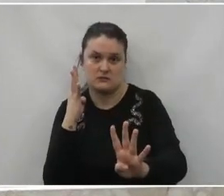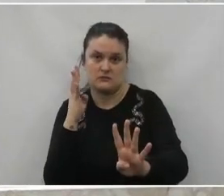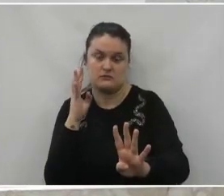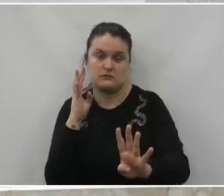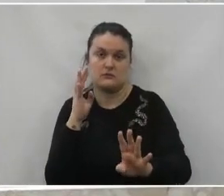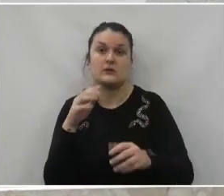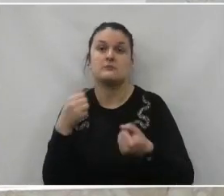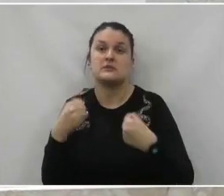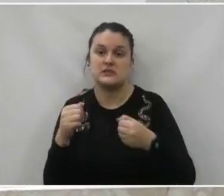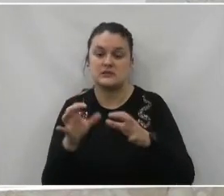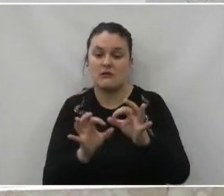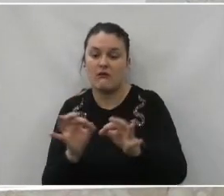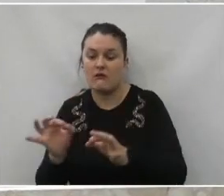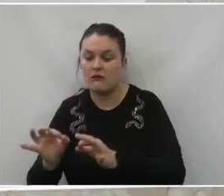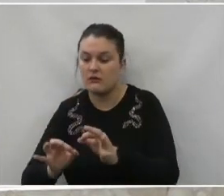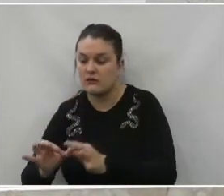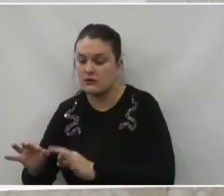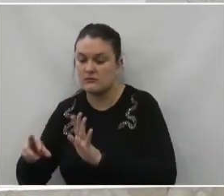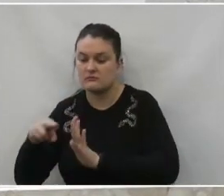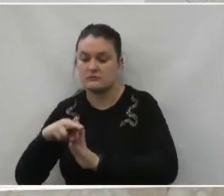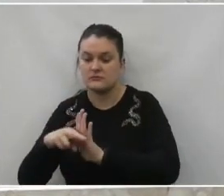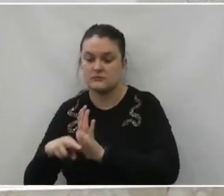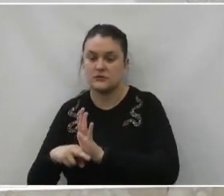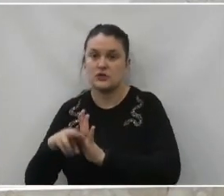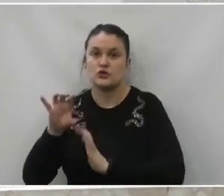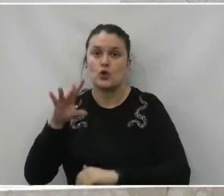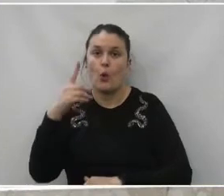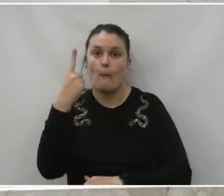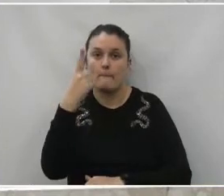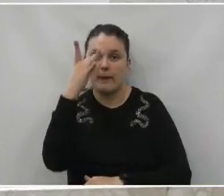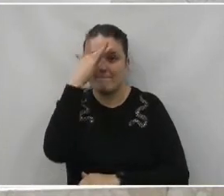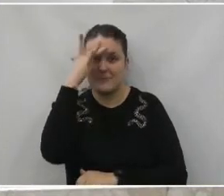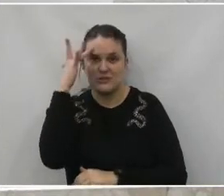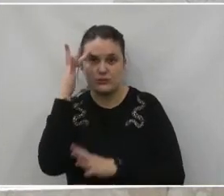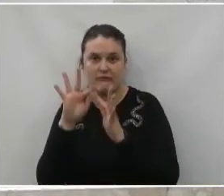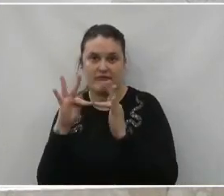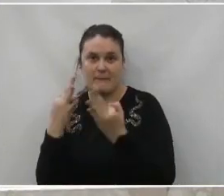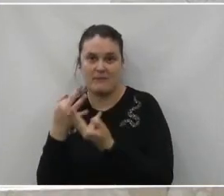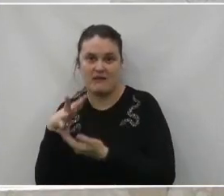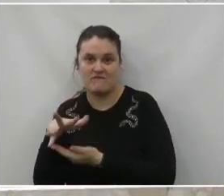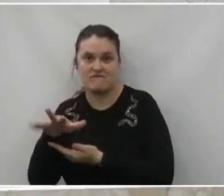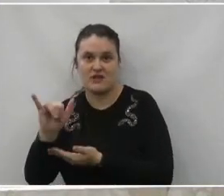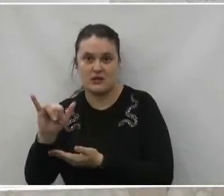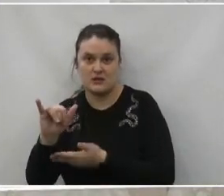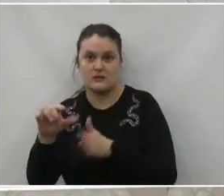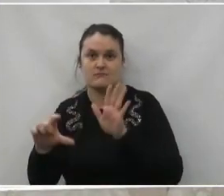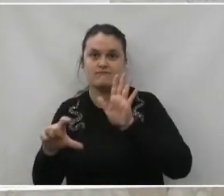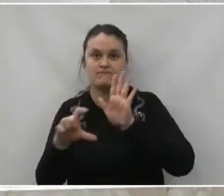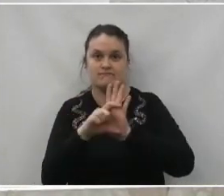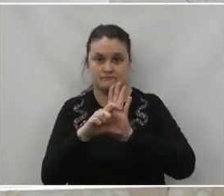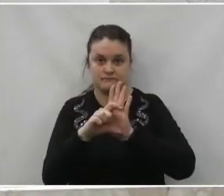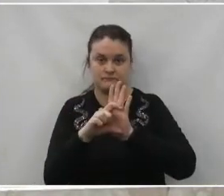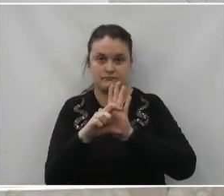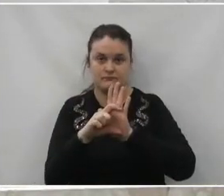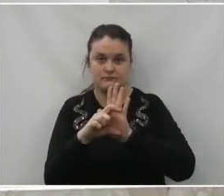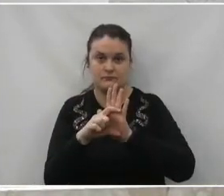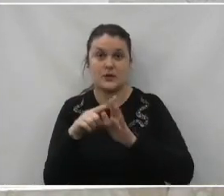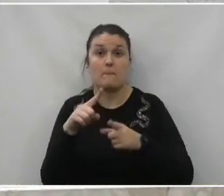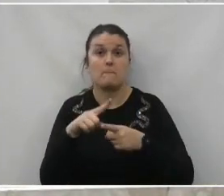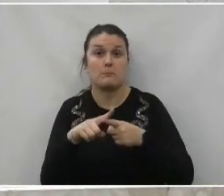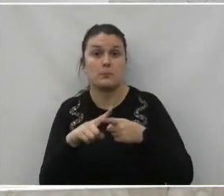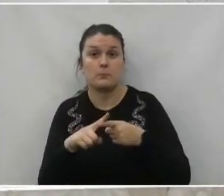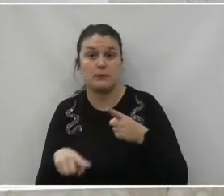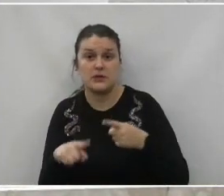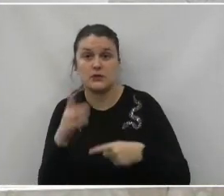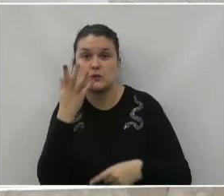existentes, sendo obrigatoriamente somente uma pessoa por família. Parágrafo único. Fica proibida a